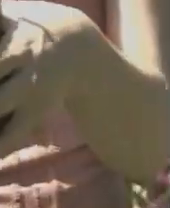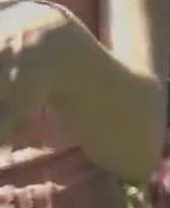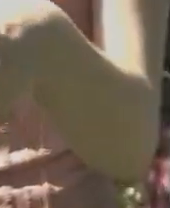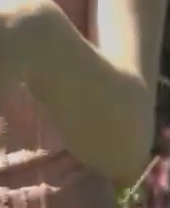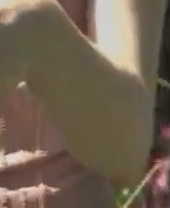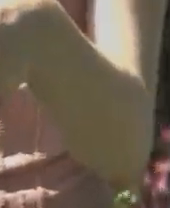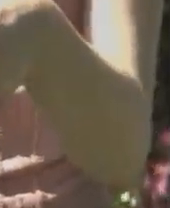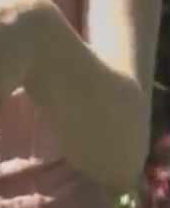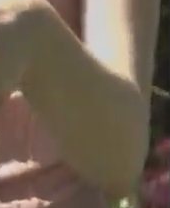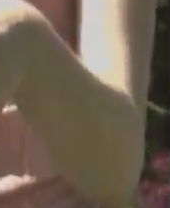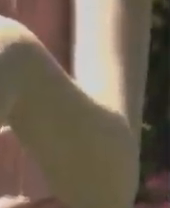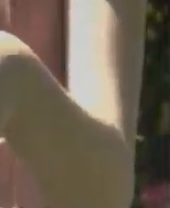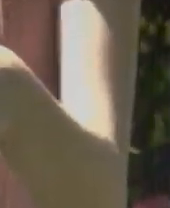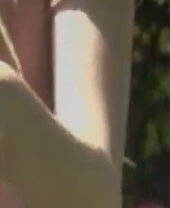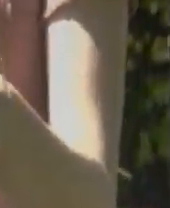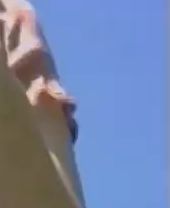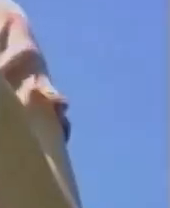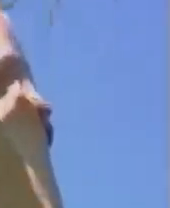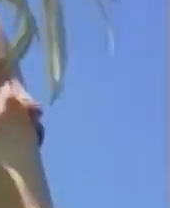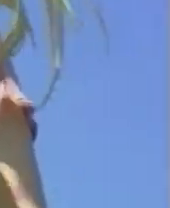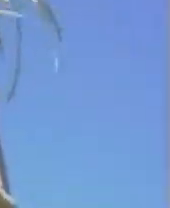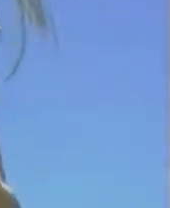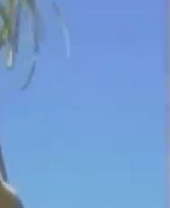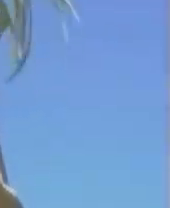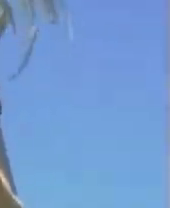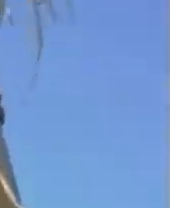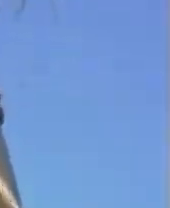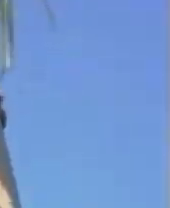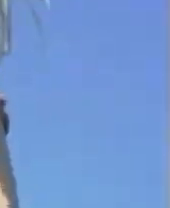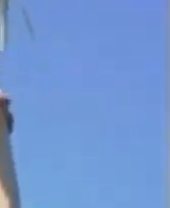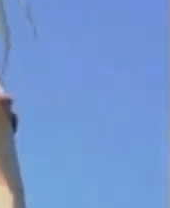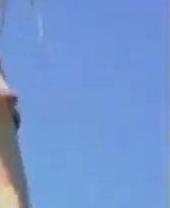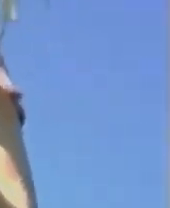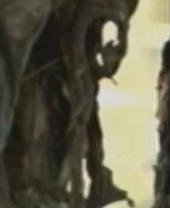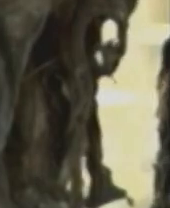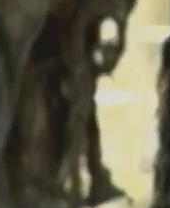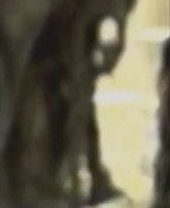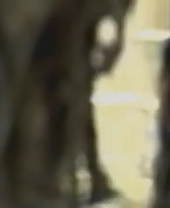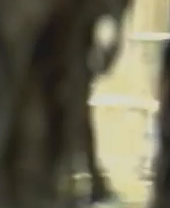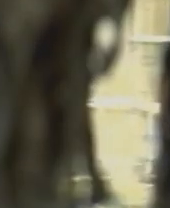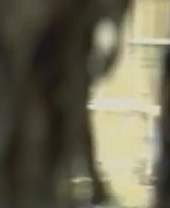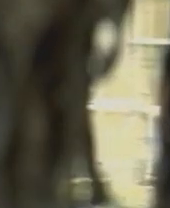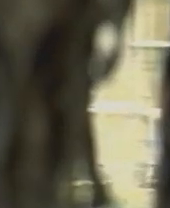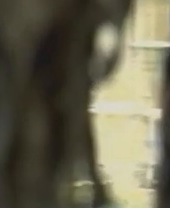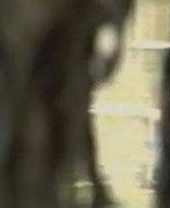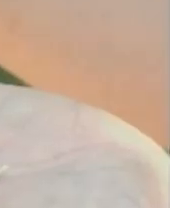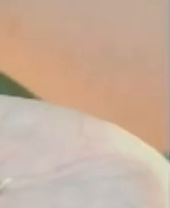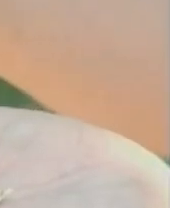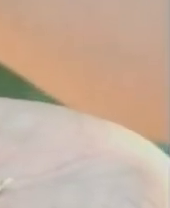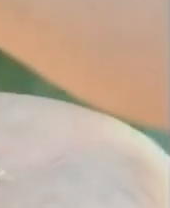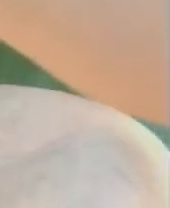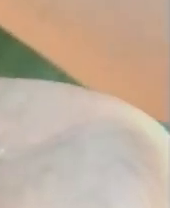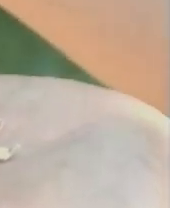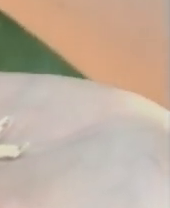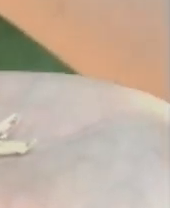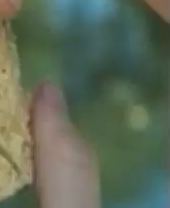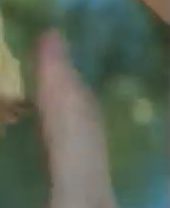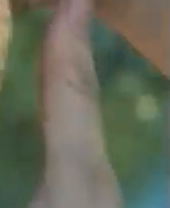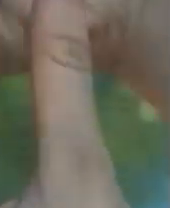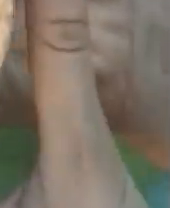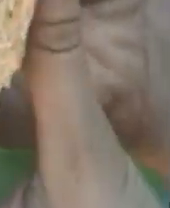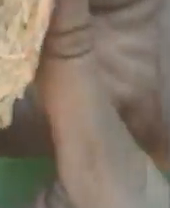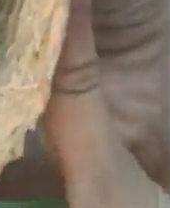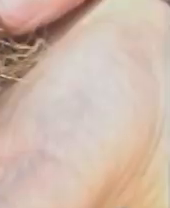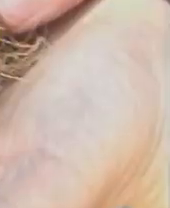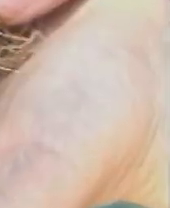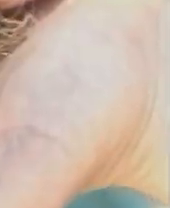produzir embalagens ecológicas, através de resíduos orgânicos, como os resíduos de biomassa, que são o bagaço